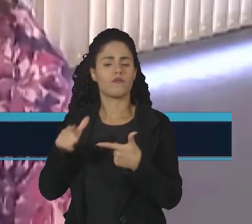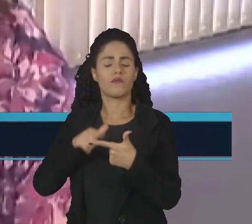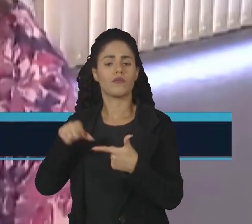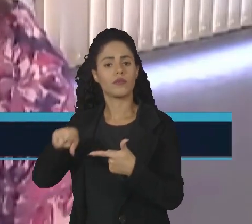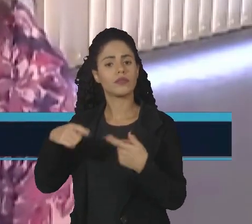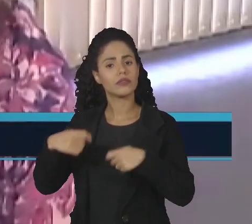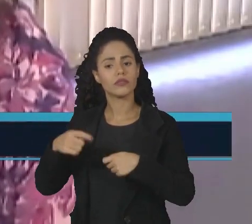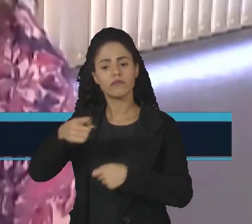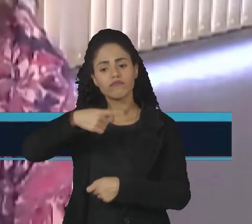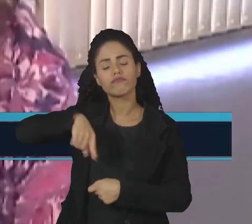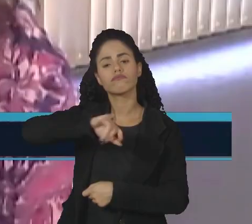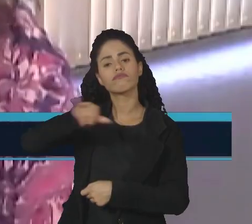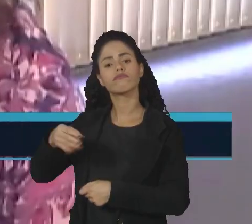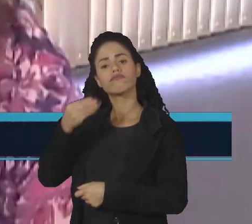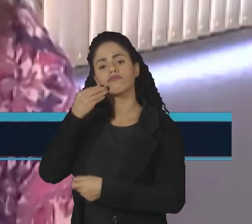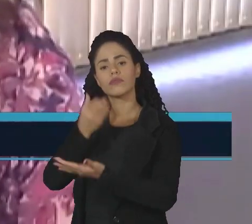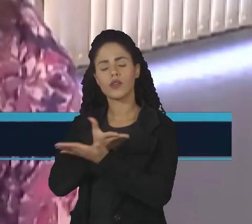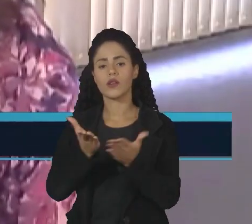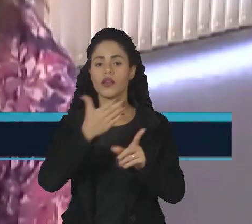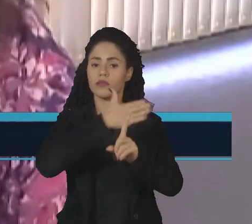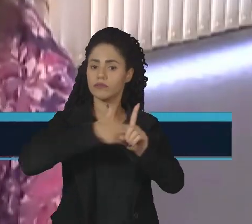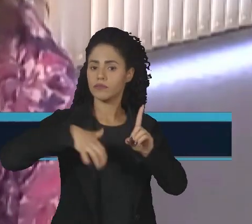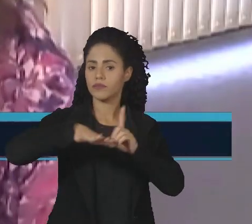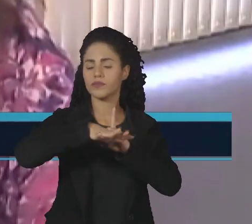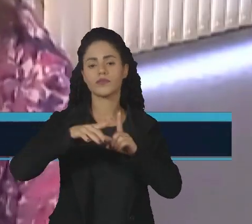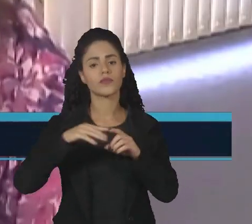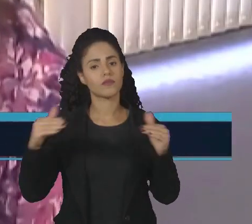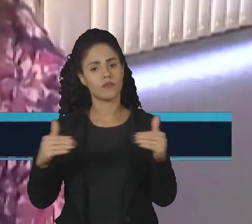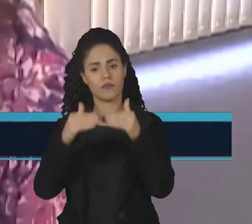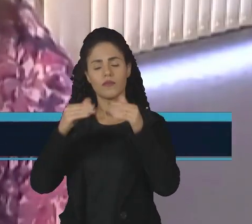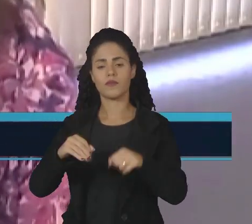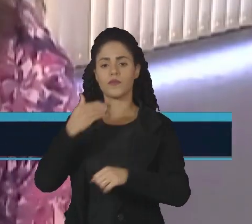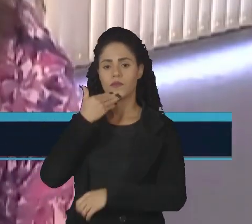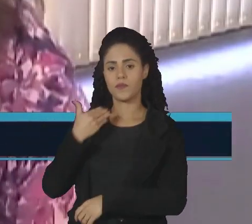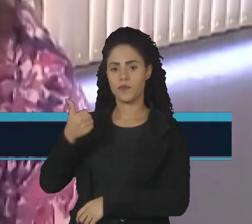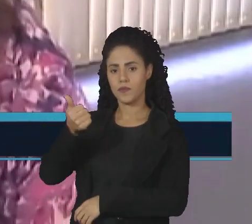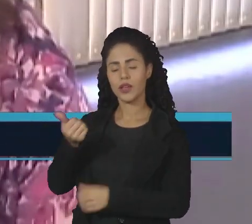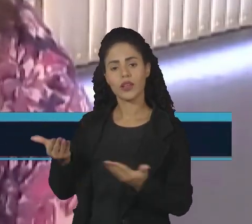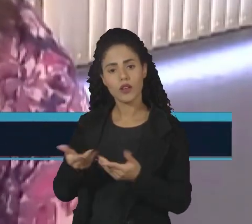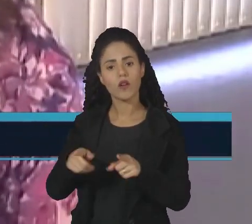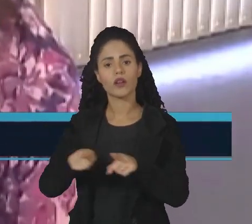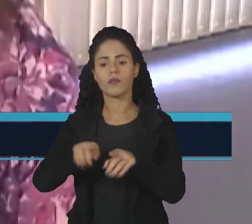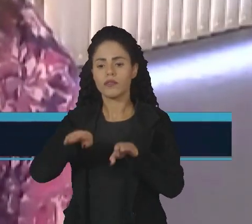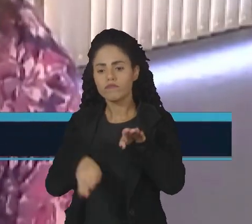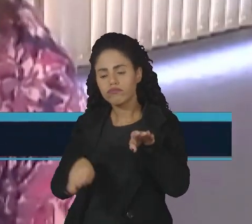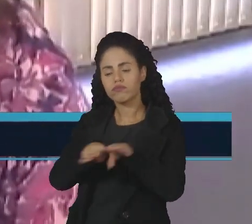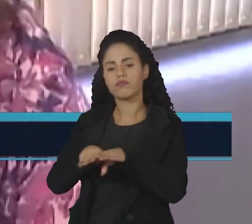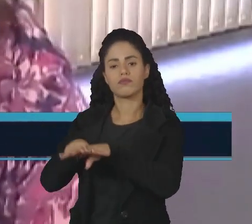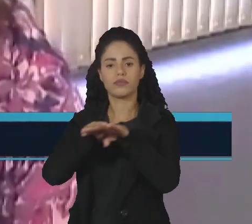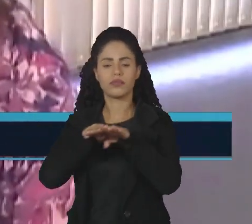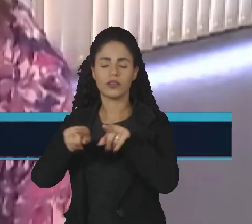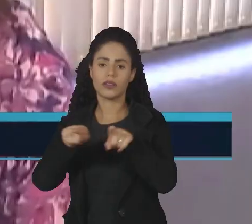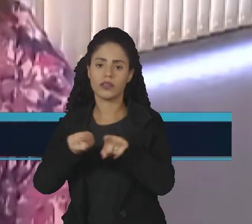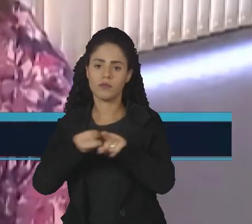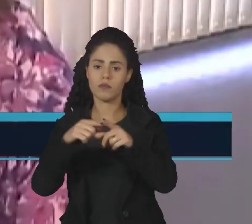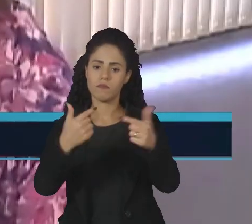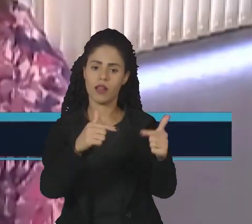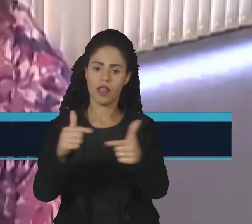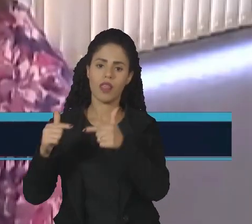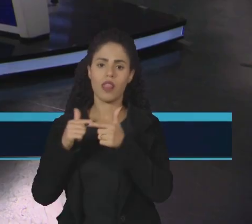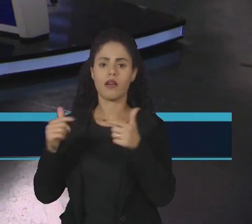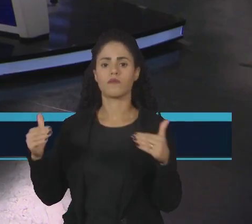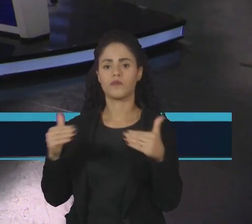todos, para a sociedade como um todo, para a gente construir uma sociedade menos desigual e com condições de trabalho